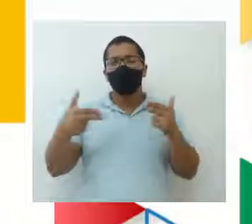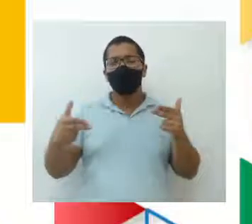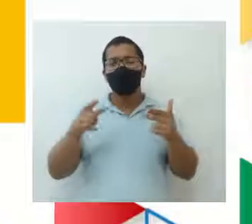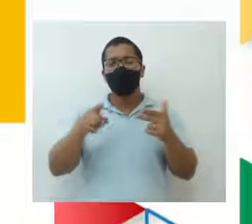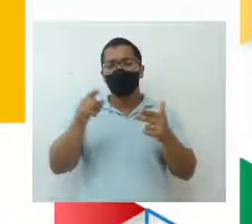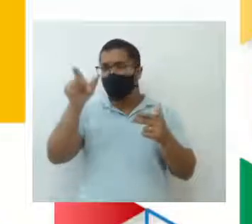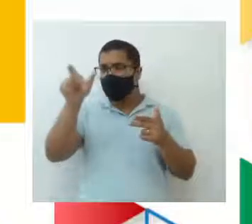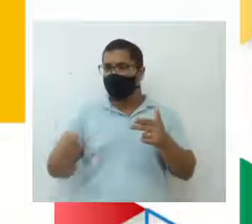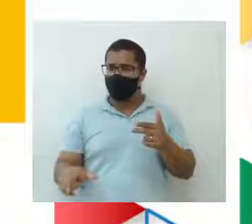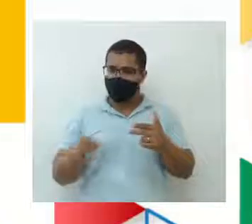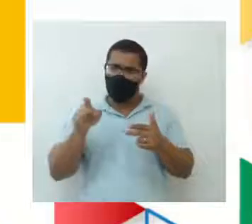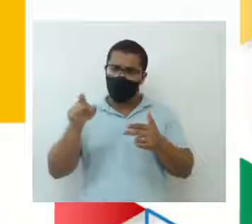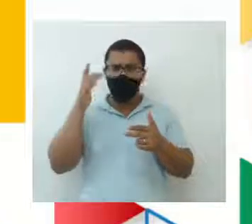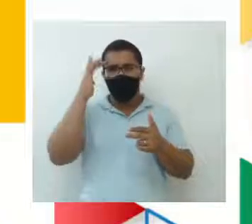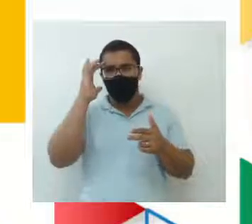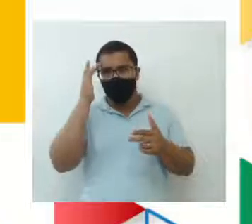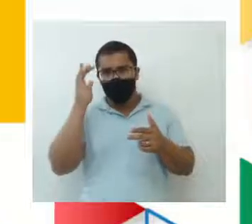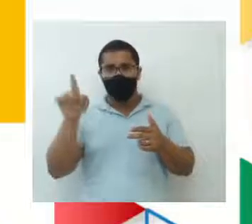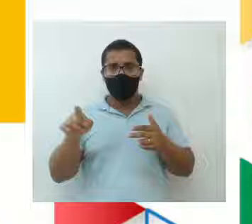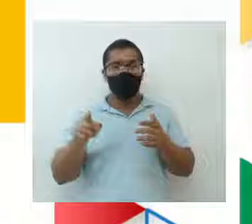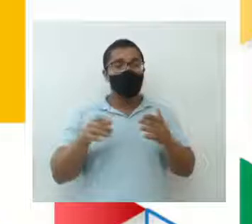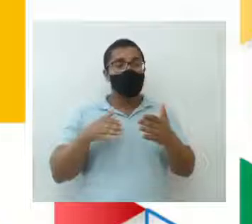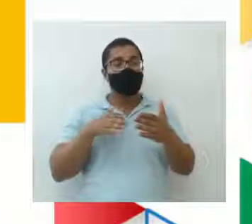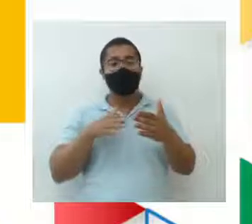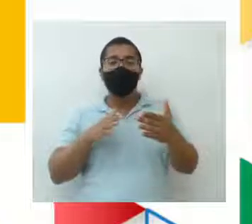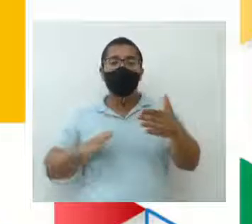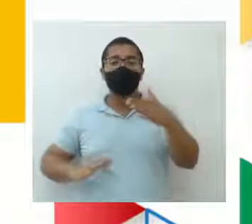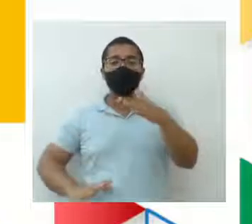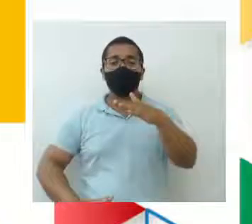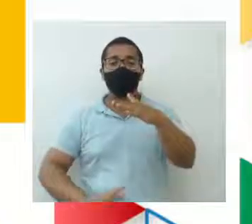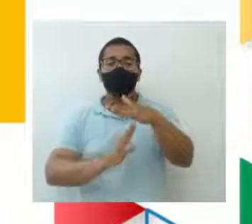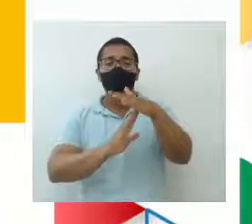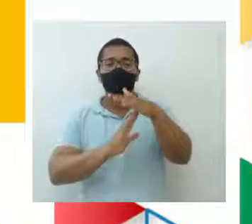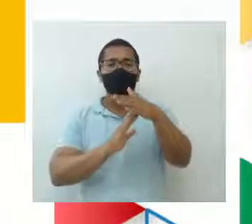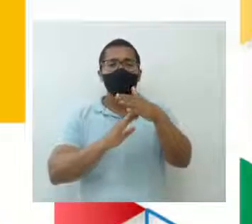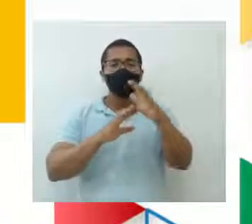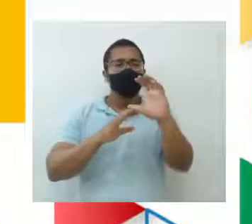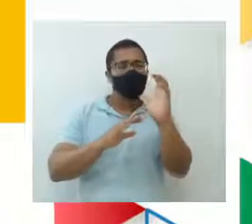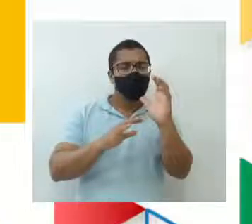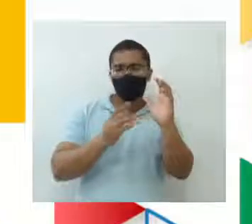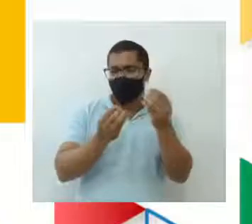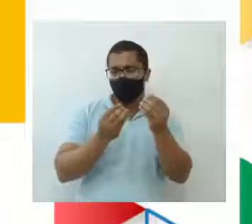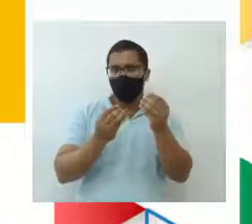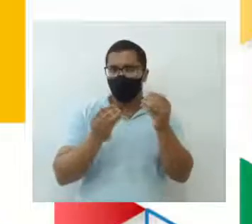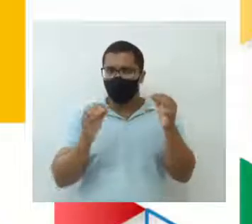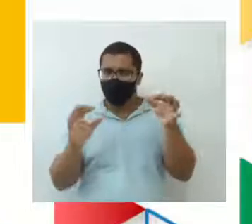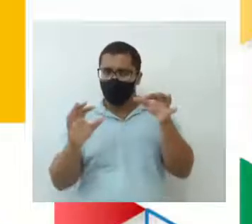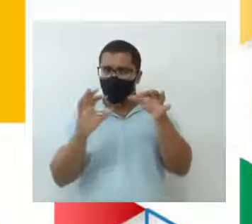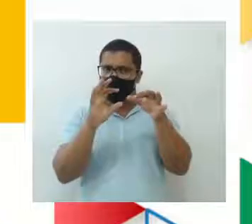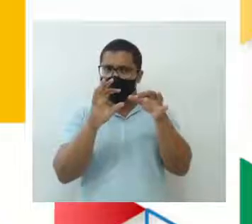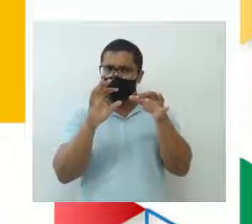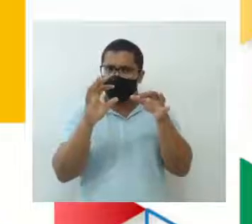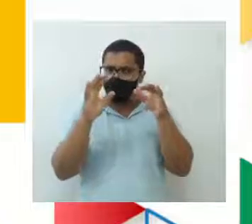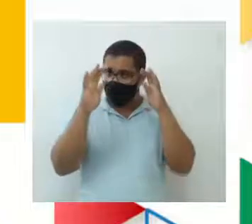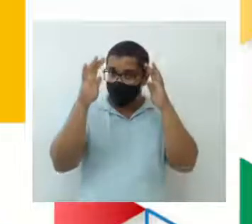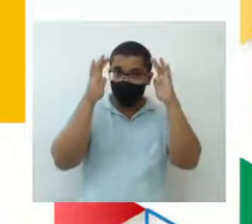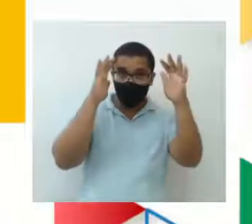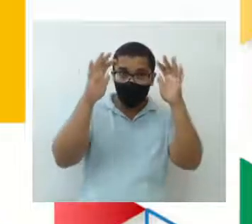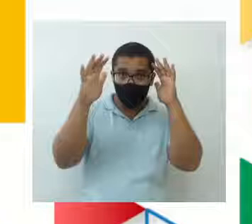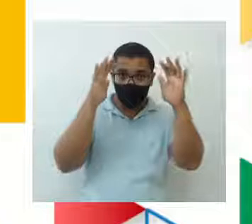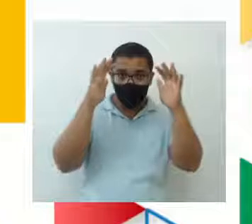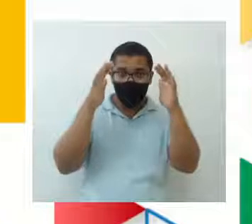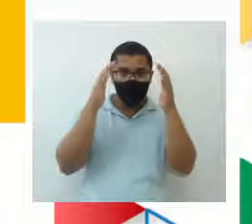do conhecimento científico, afastando-se das ciências, sobretudo da psicologia, que analisa os